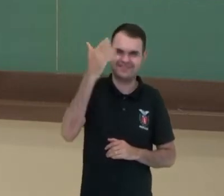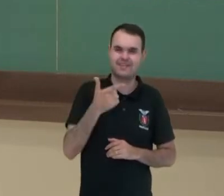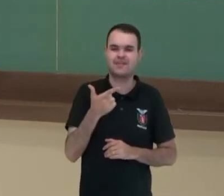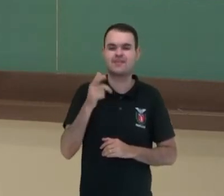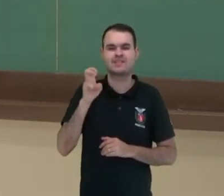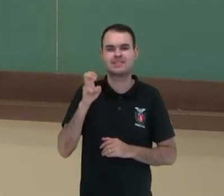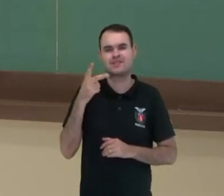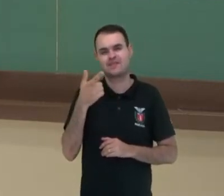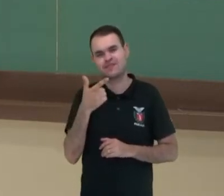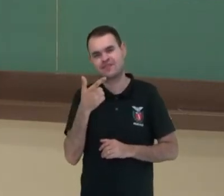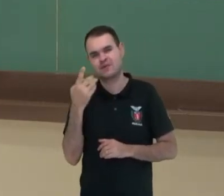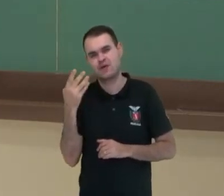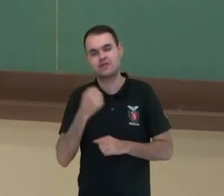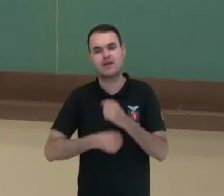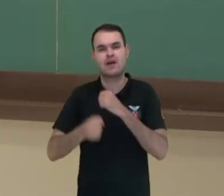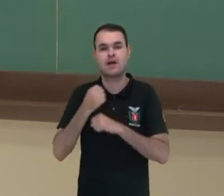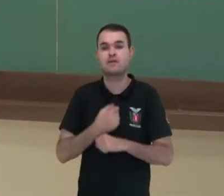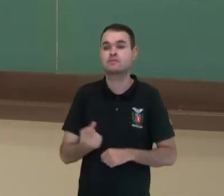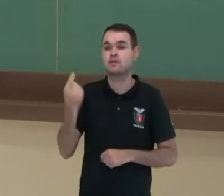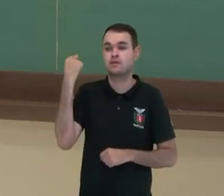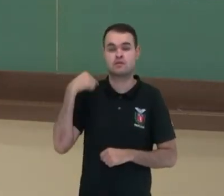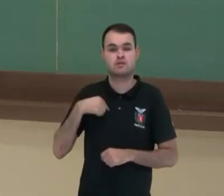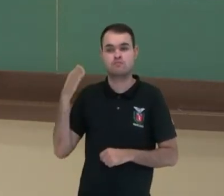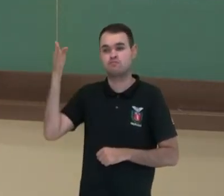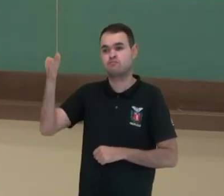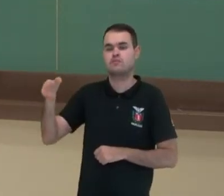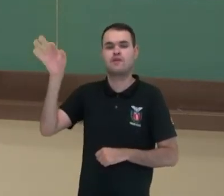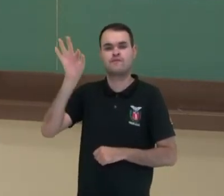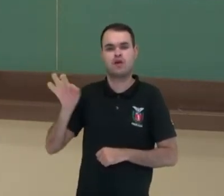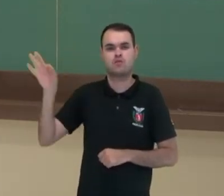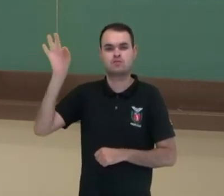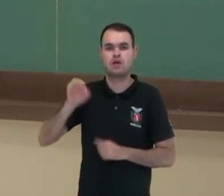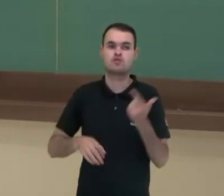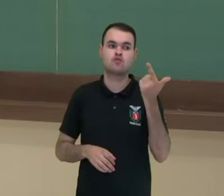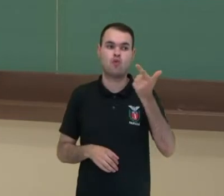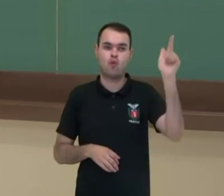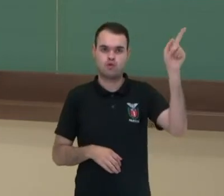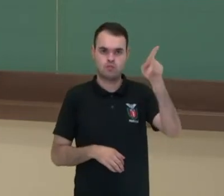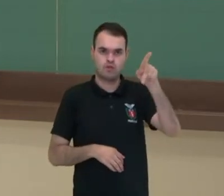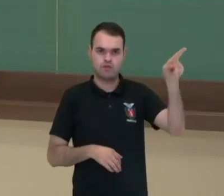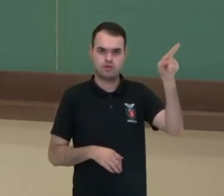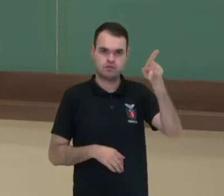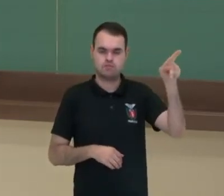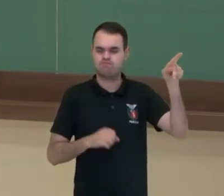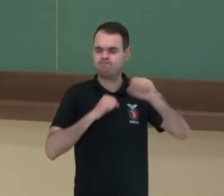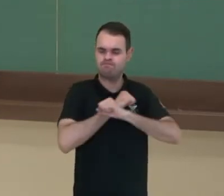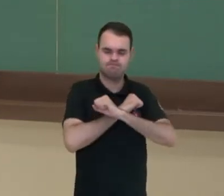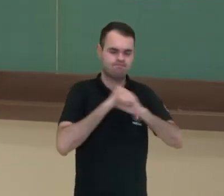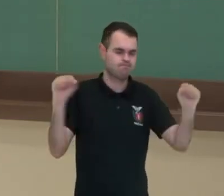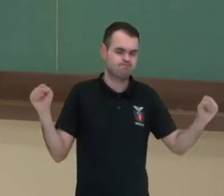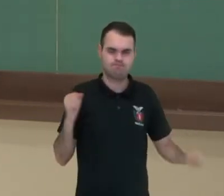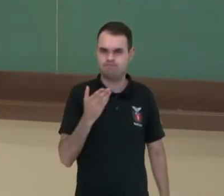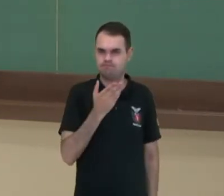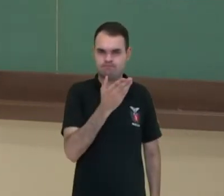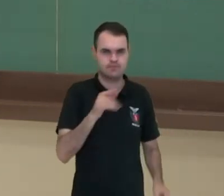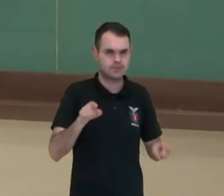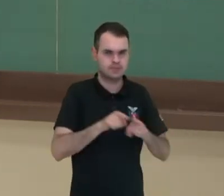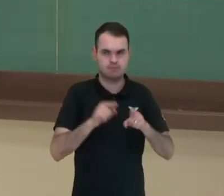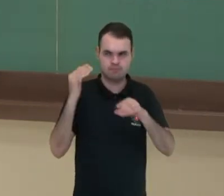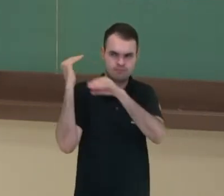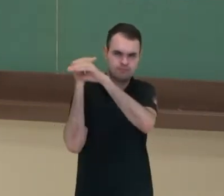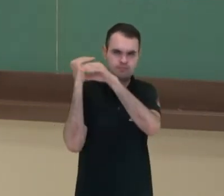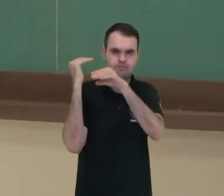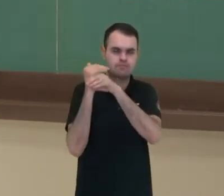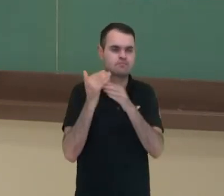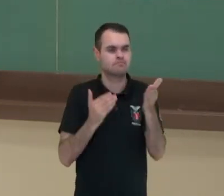25, 24 anos atrás, eu tô na faculdade, um outro professor, poxa vida, fantástico também, né, Valfrido,